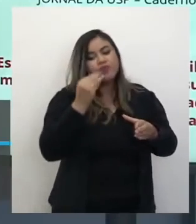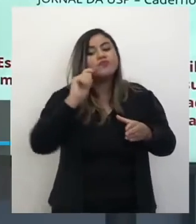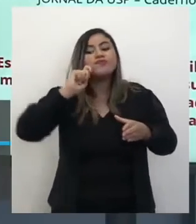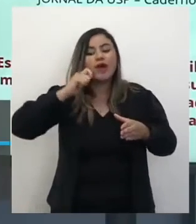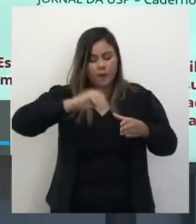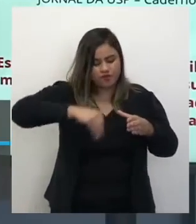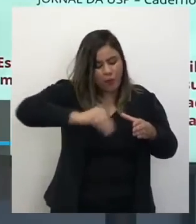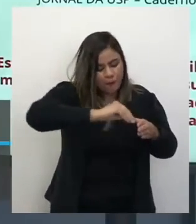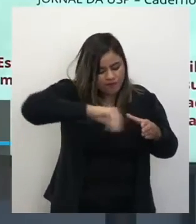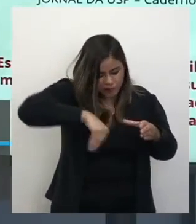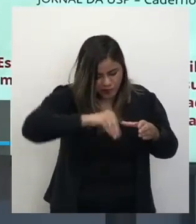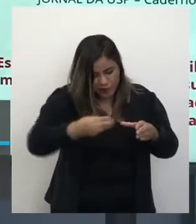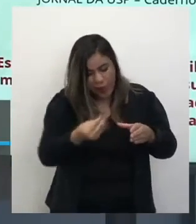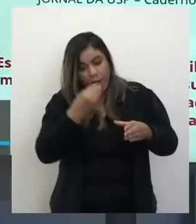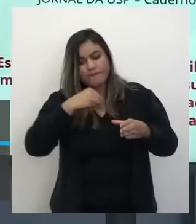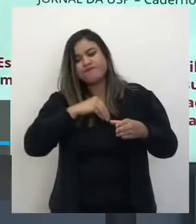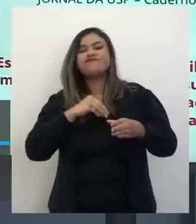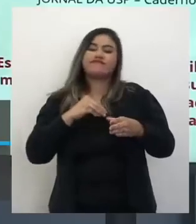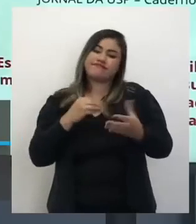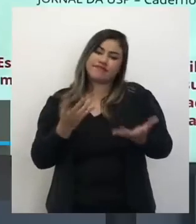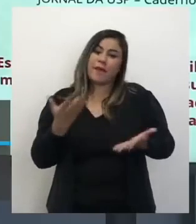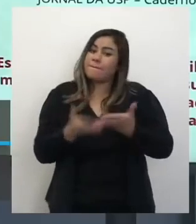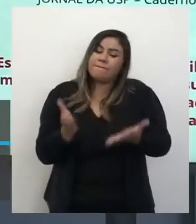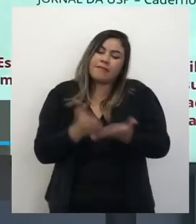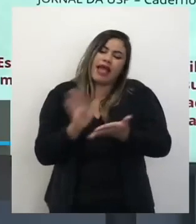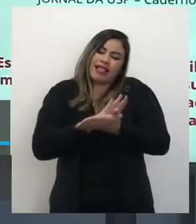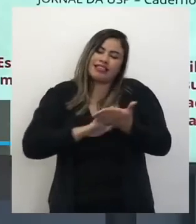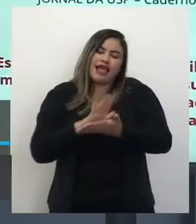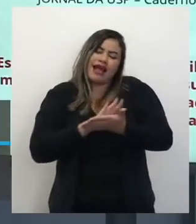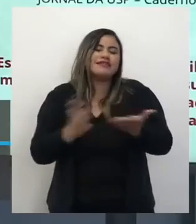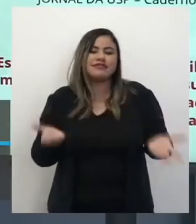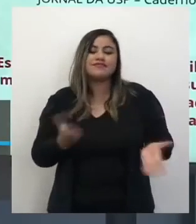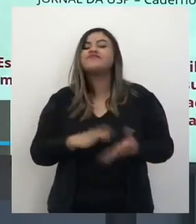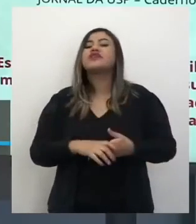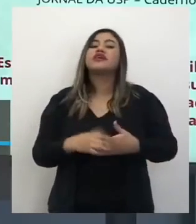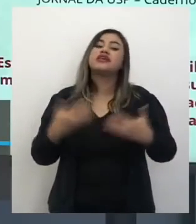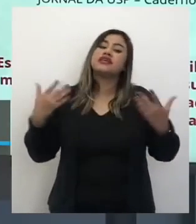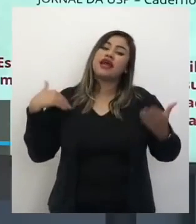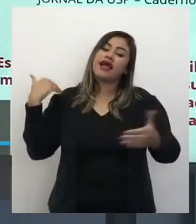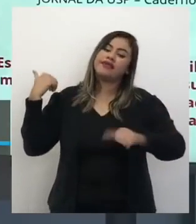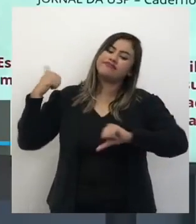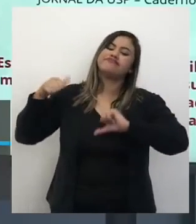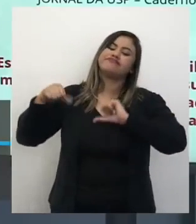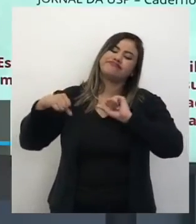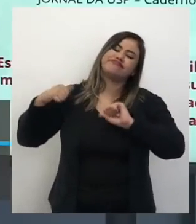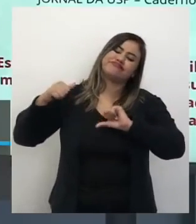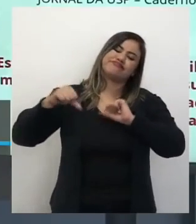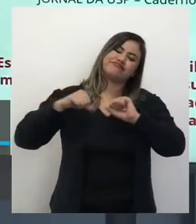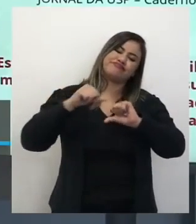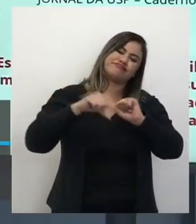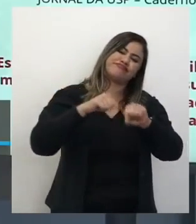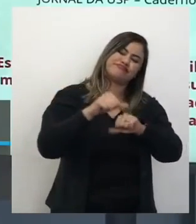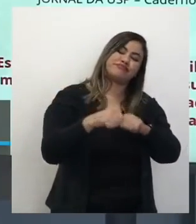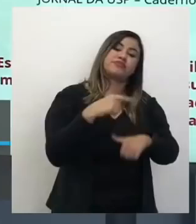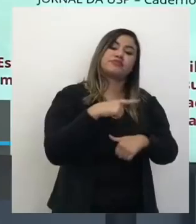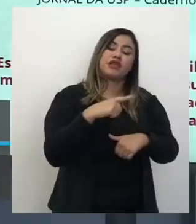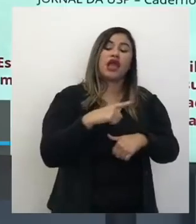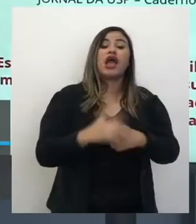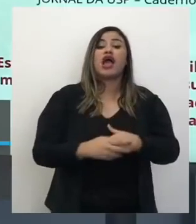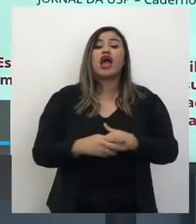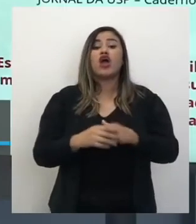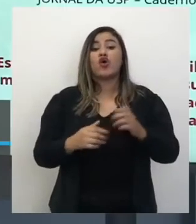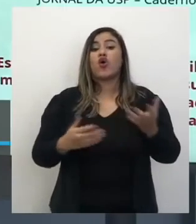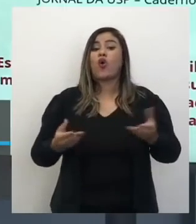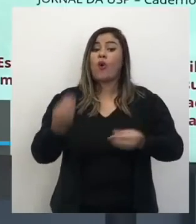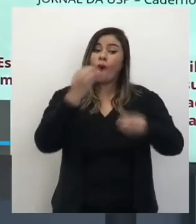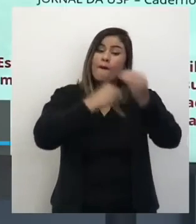né, para não perder nada. Então, de uns tempos para cá, isso foi modificando, né? Então, essa questão do comer bem era